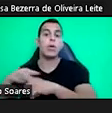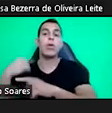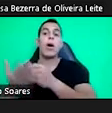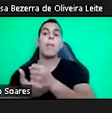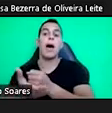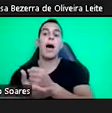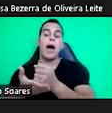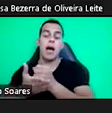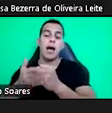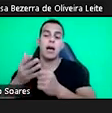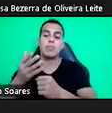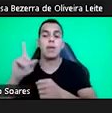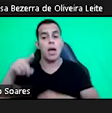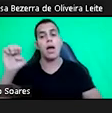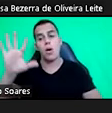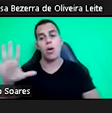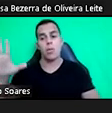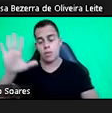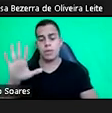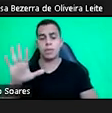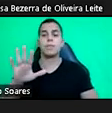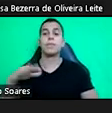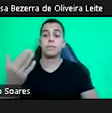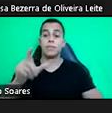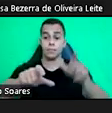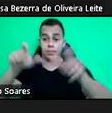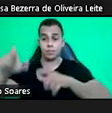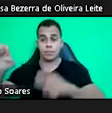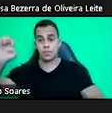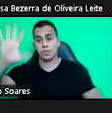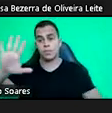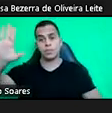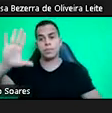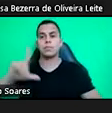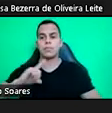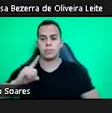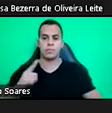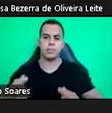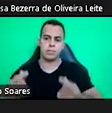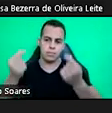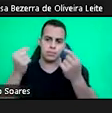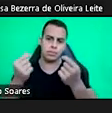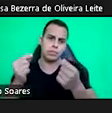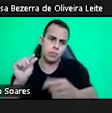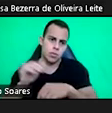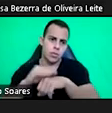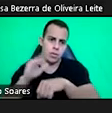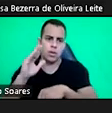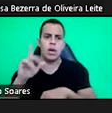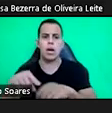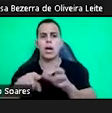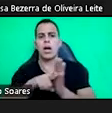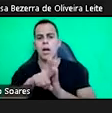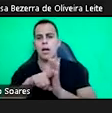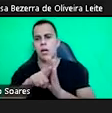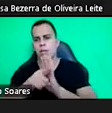Então, nos indivíduos europeus, que vêm de um extrato econômico mais elevado, que é o caso aqui dessa amostra de casos, a gente vê